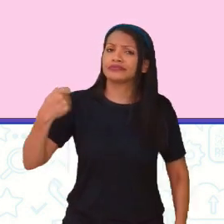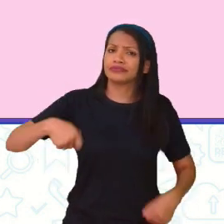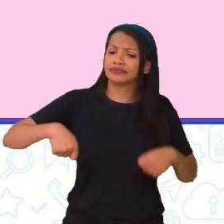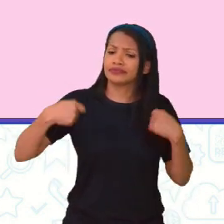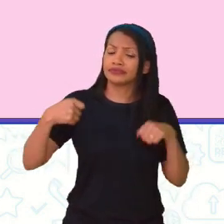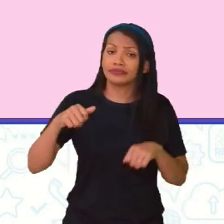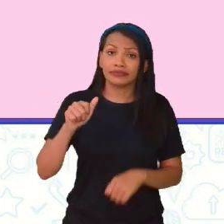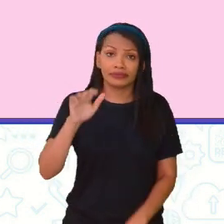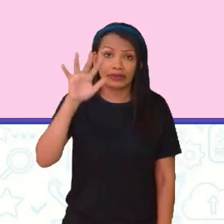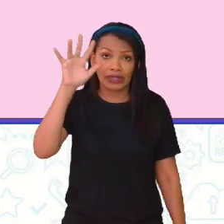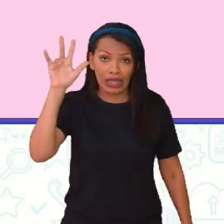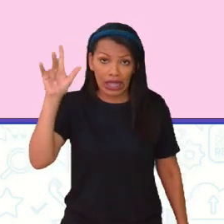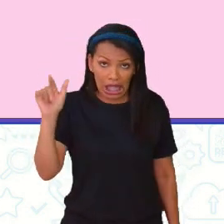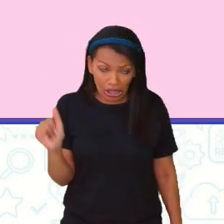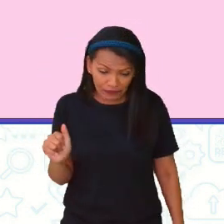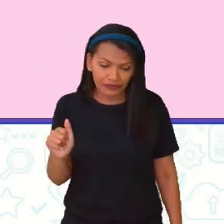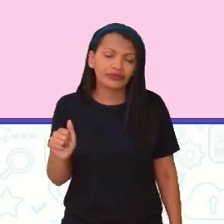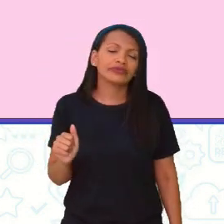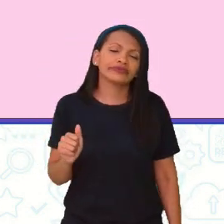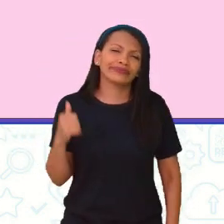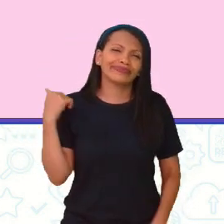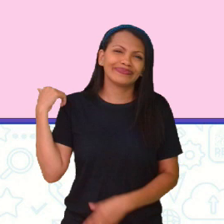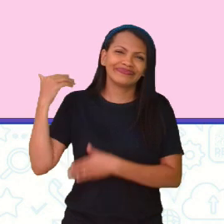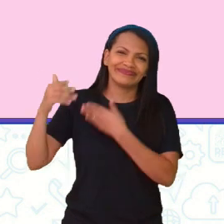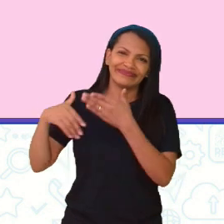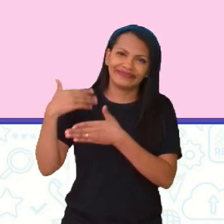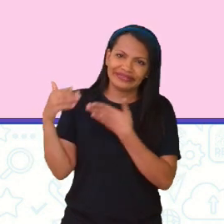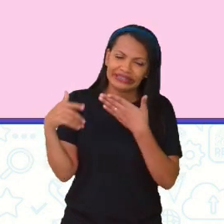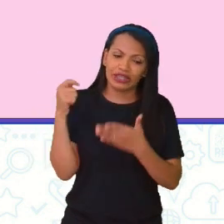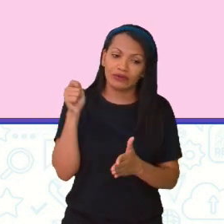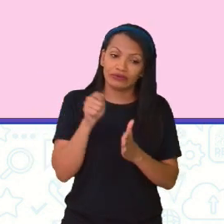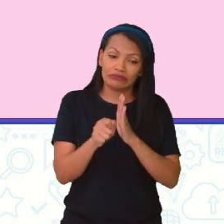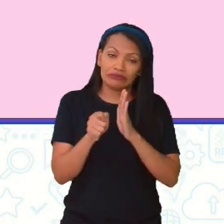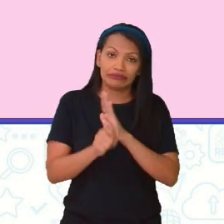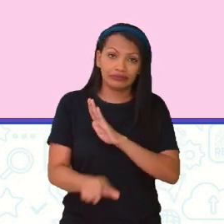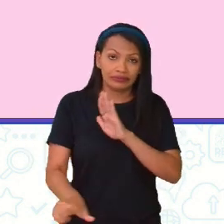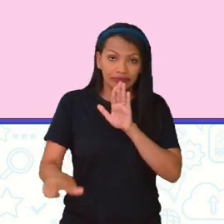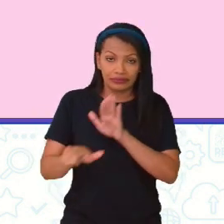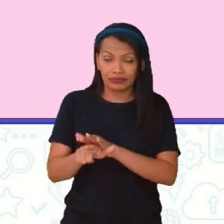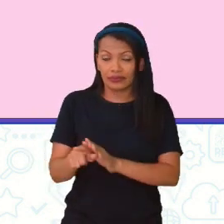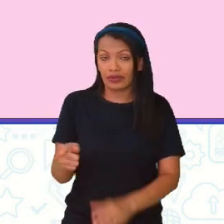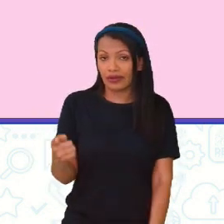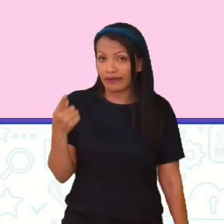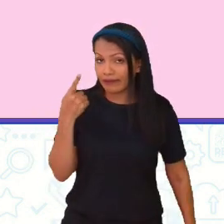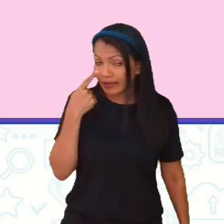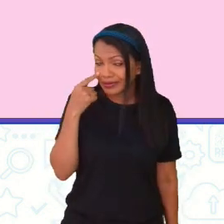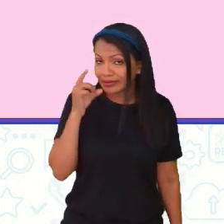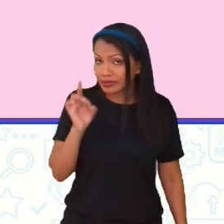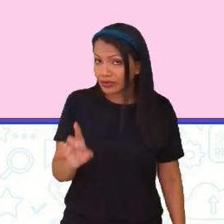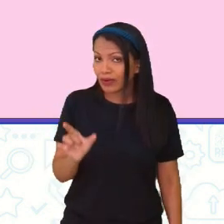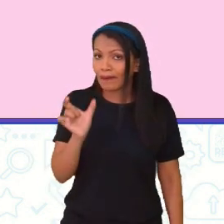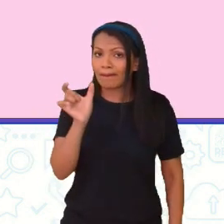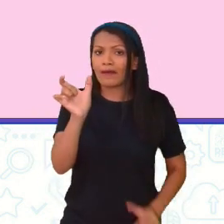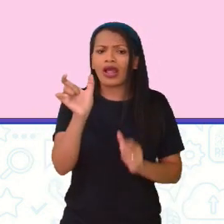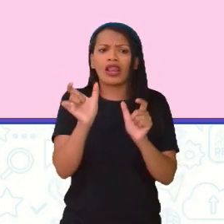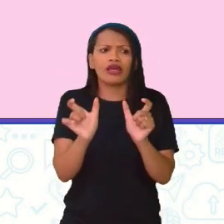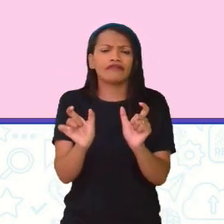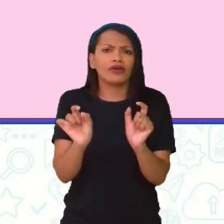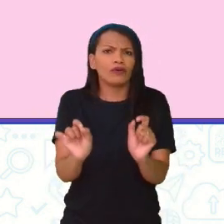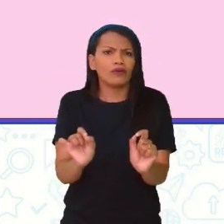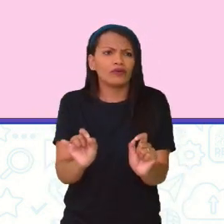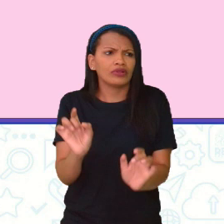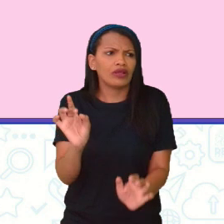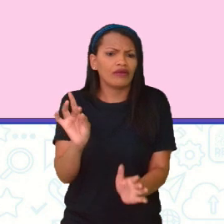Segundo, está escrito na lei, né? Mas, vamos lá. Veja, gente, que isso aí é só palavras. O que vale mesmo